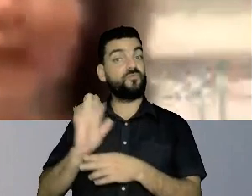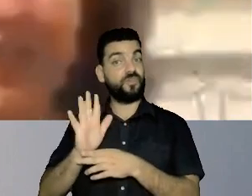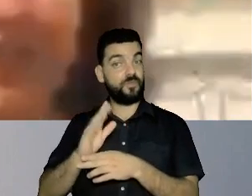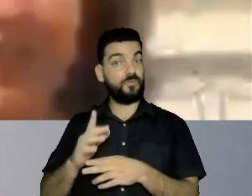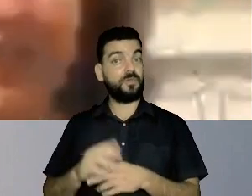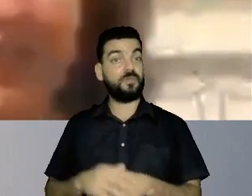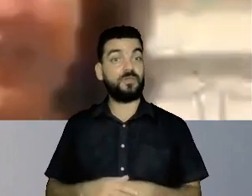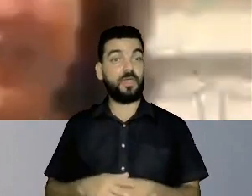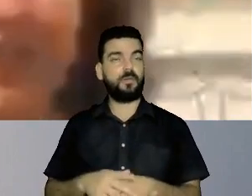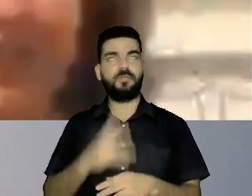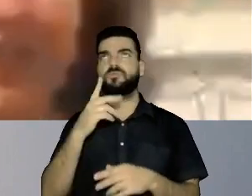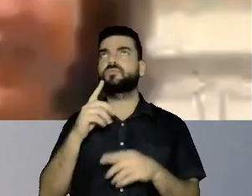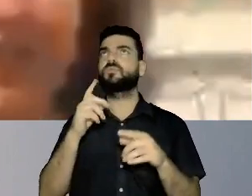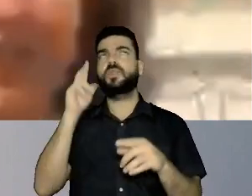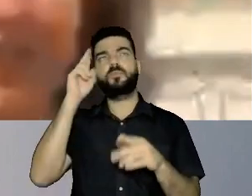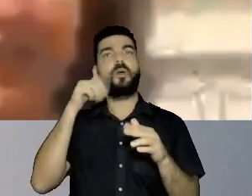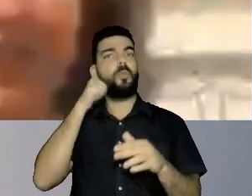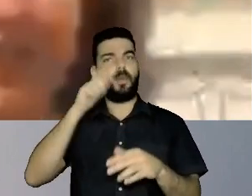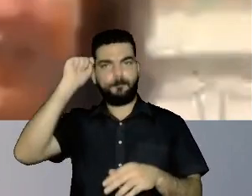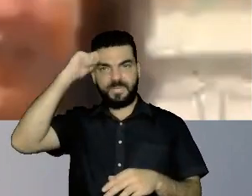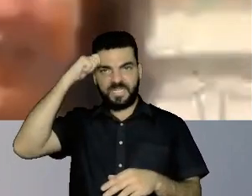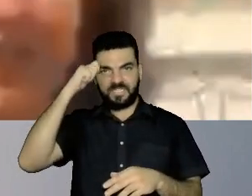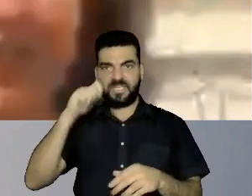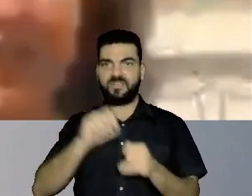aquela avó que